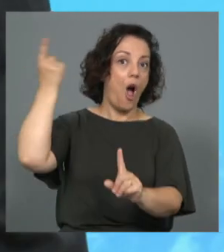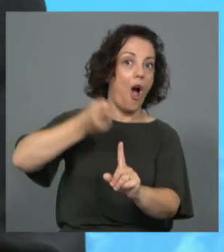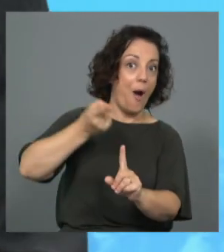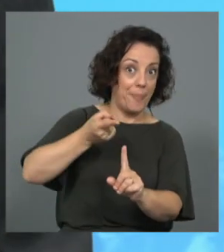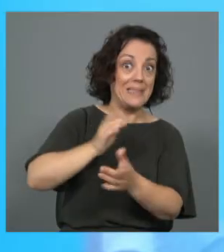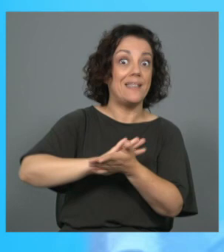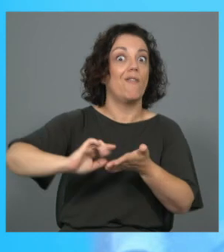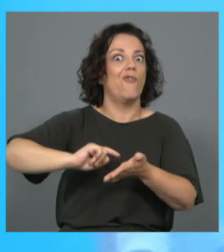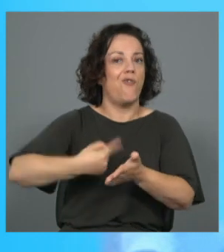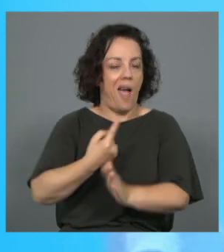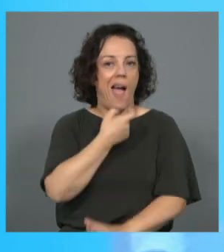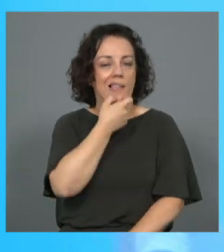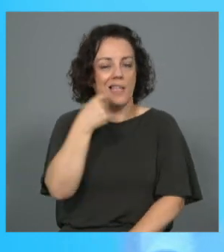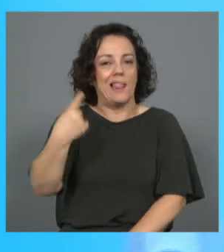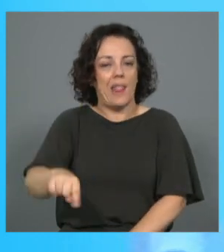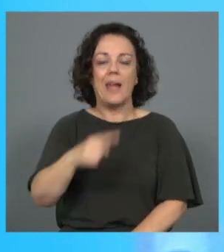nomeadamente...